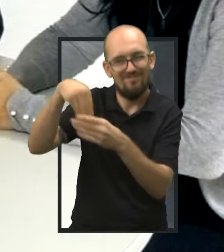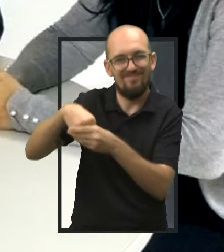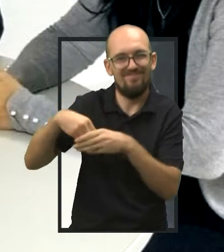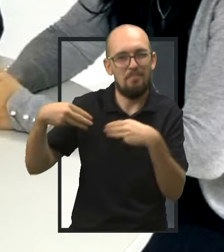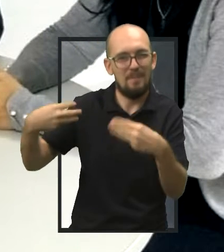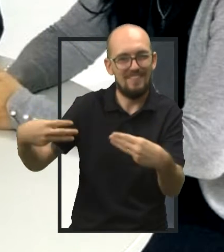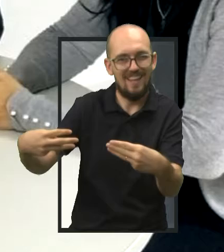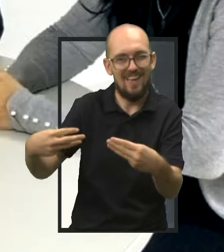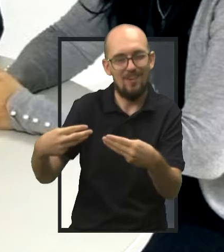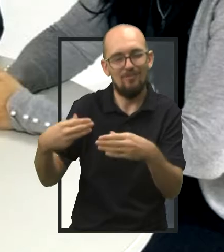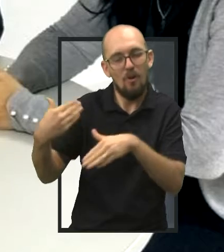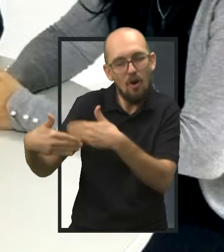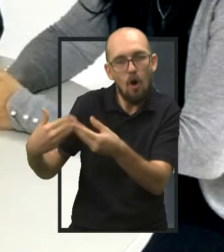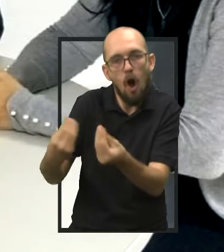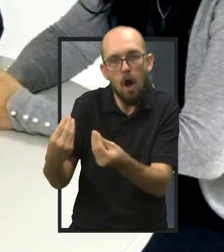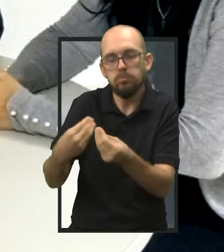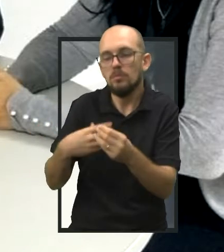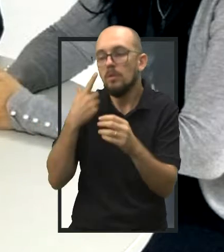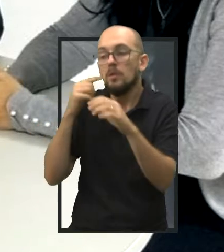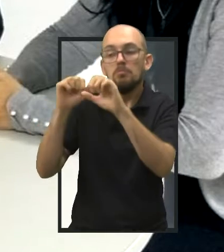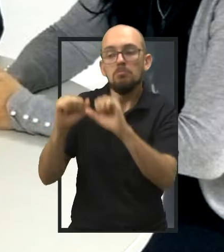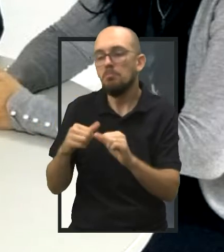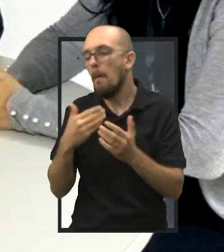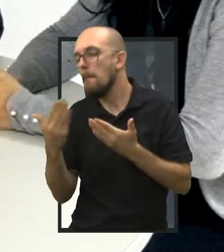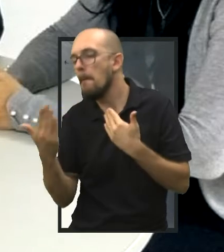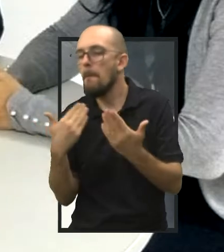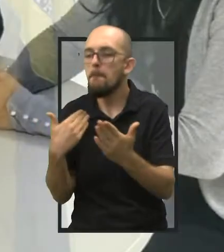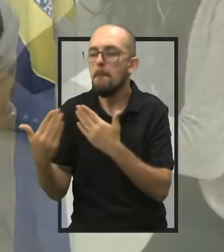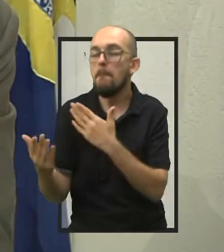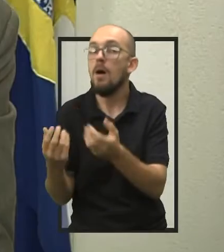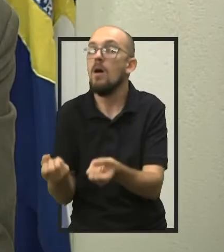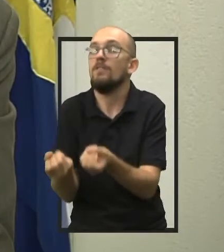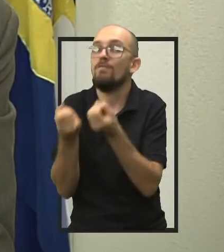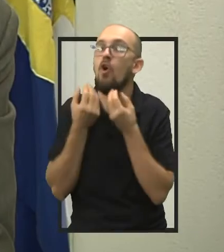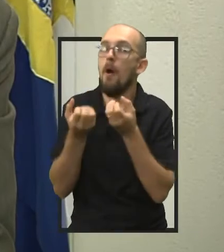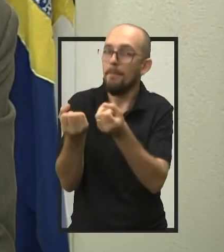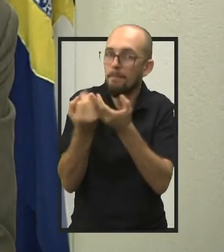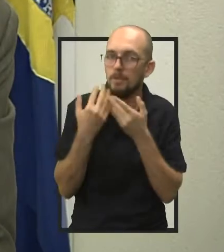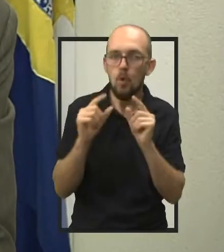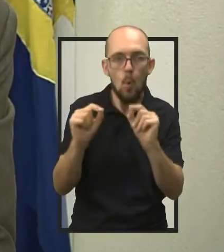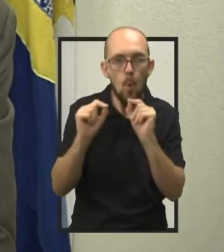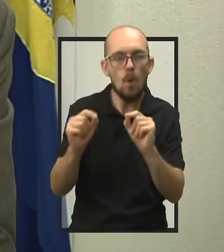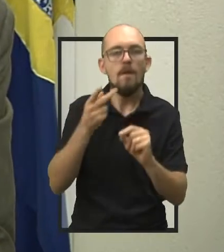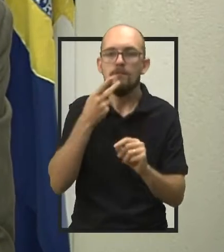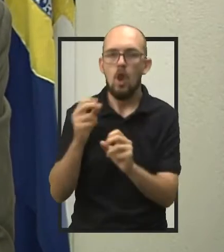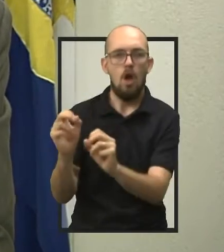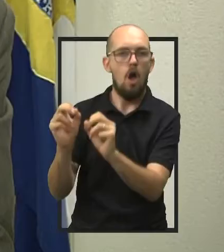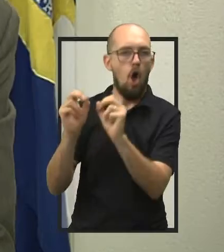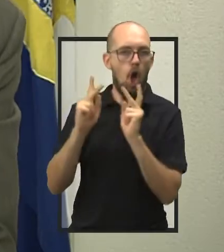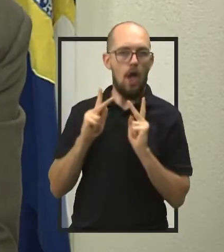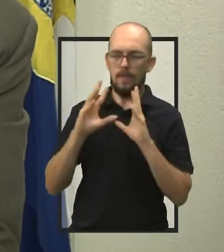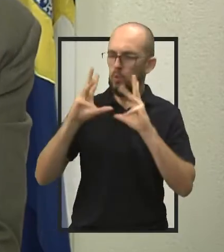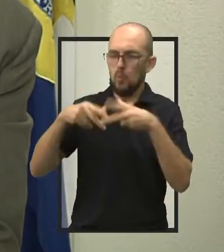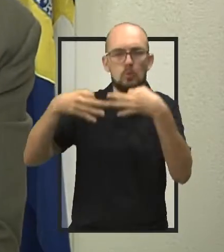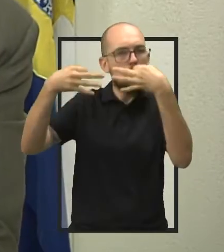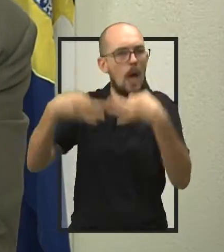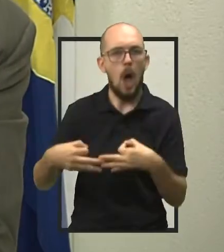da Saúde. E a informação que nos passaram, inclusive, foi de que o processo está caminhando. Eles